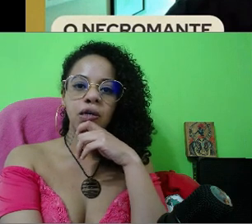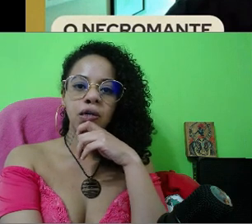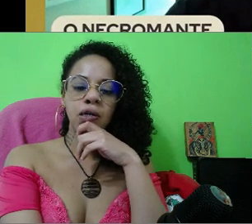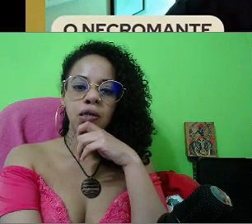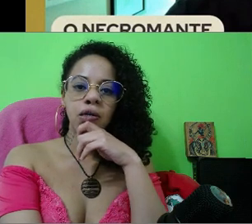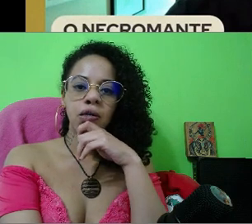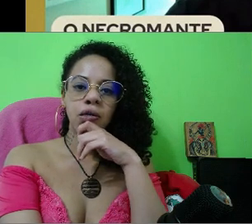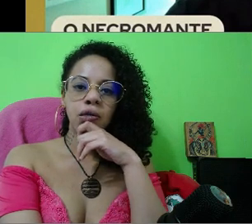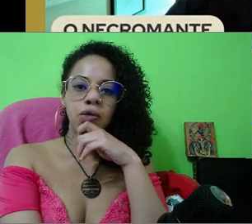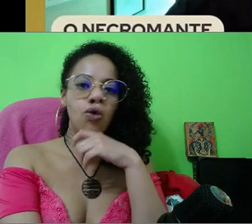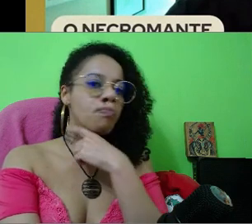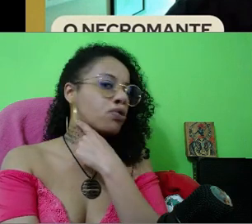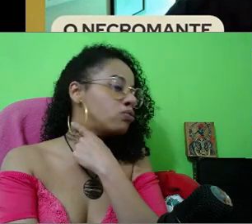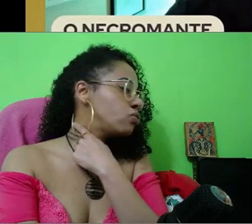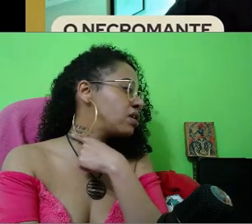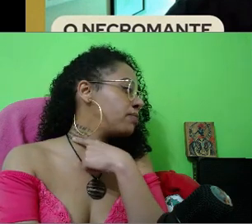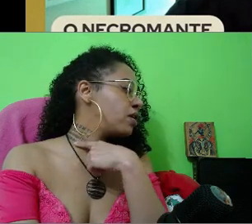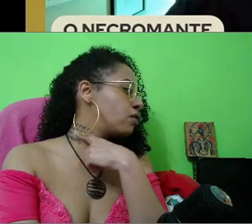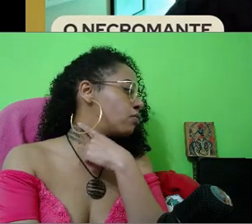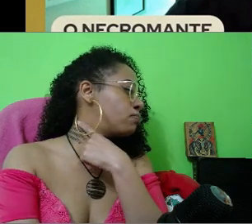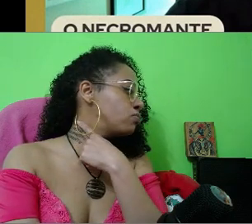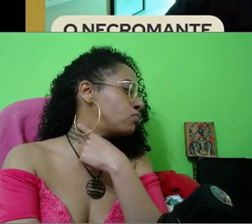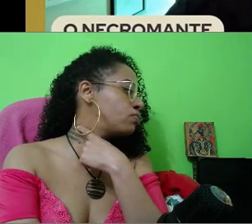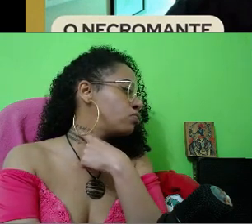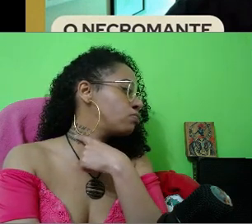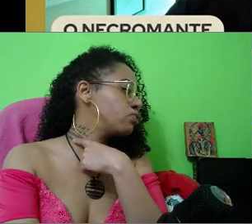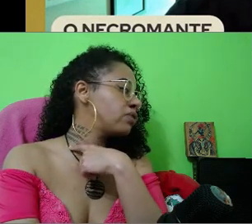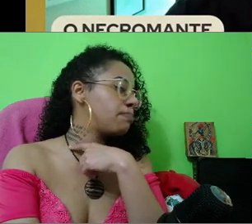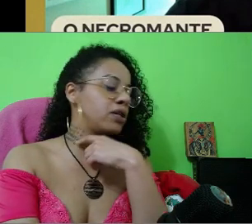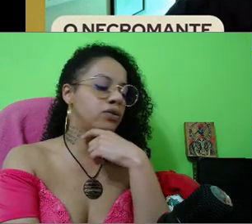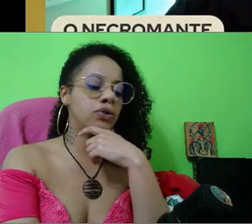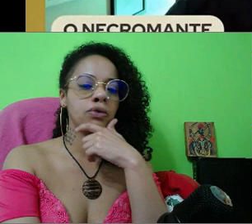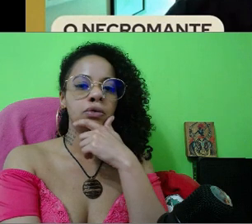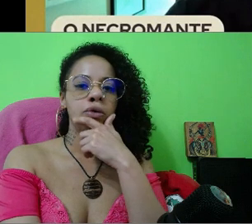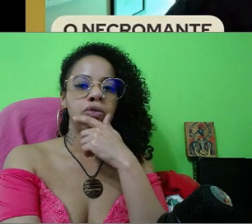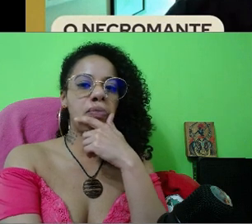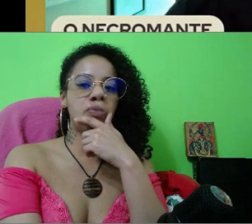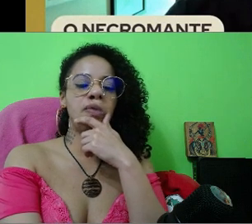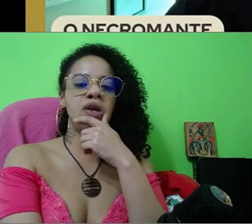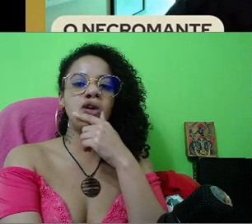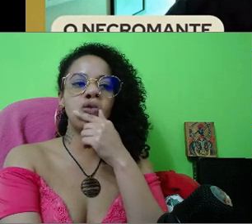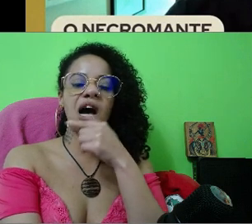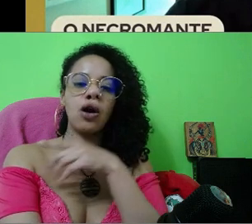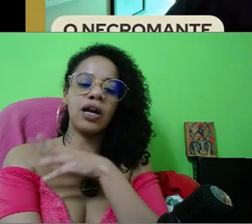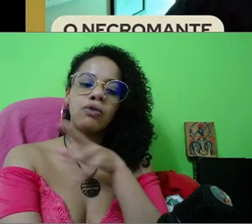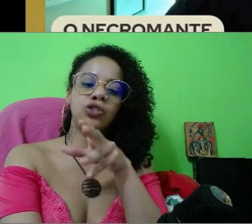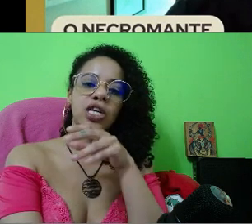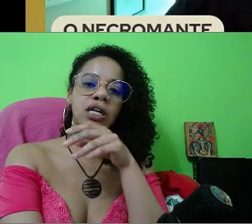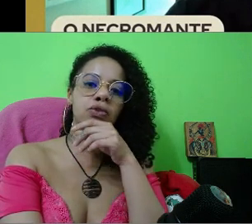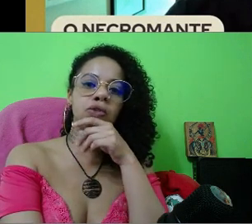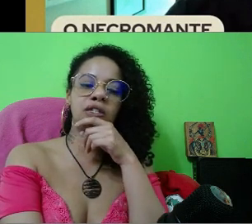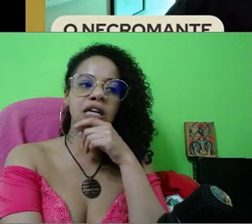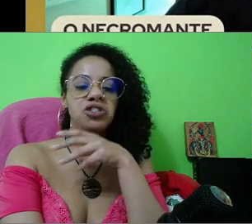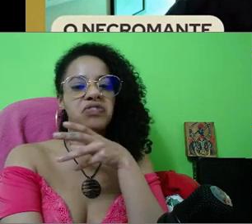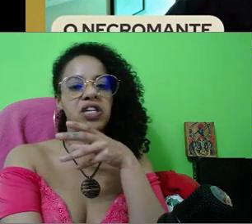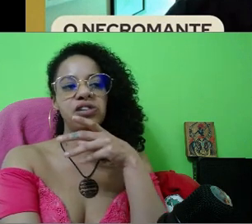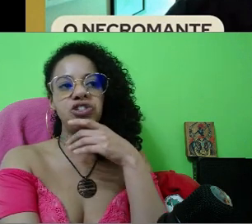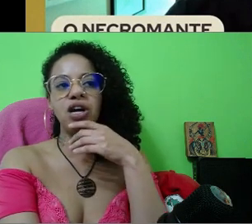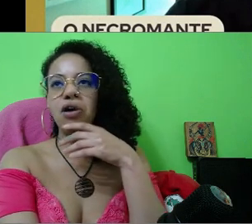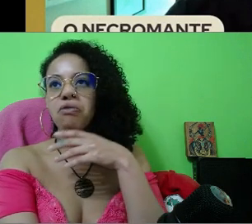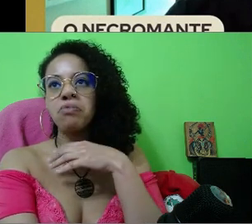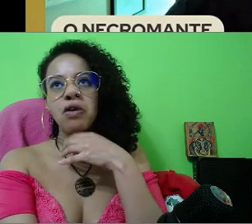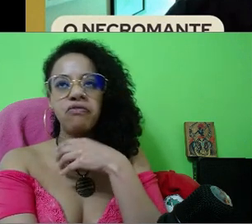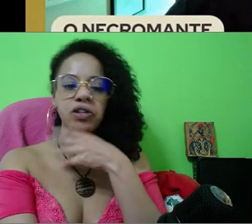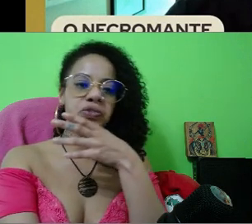foi o Ubuntu também o bom tumulto gabanto tem problema nenhum agora quando chega aqui no ocidente